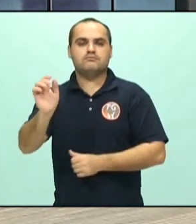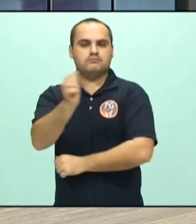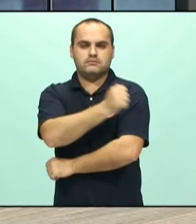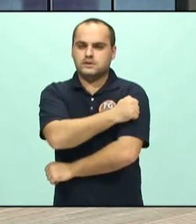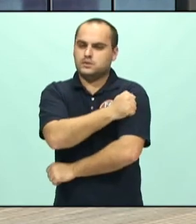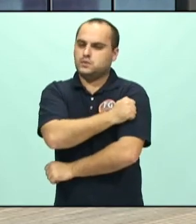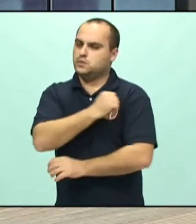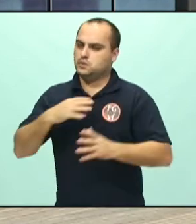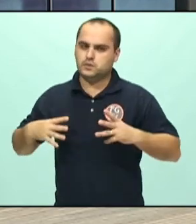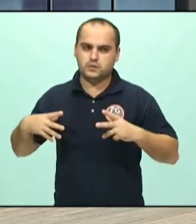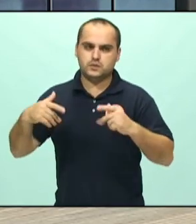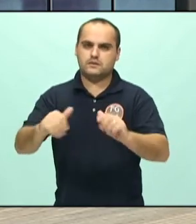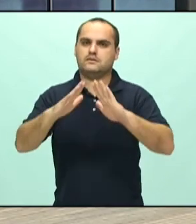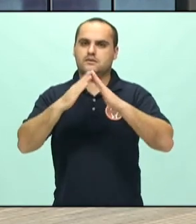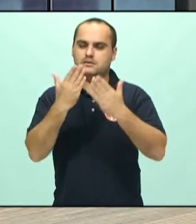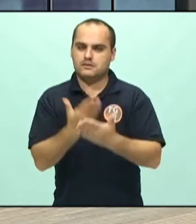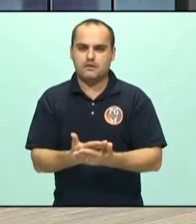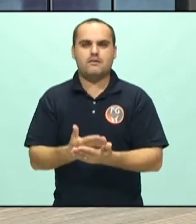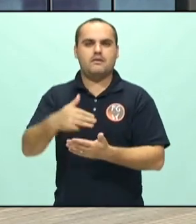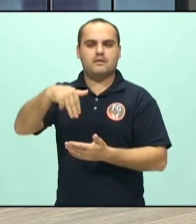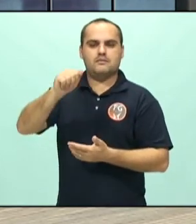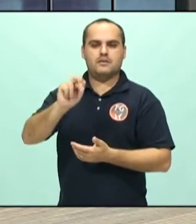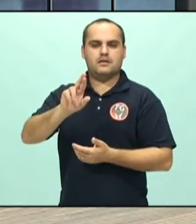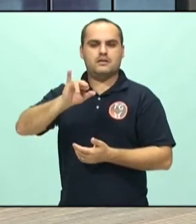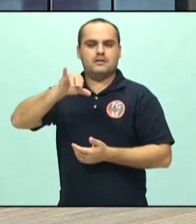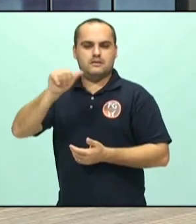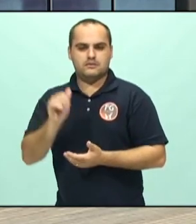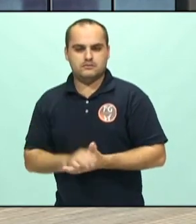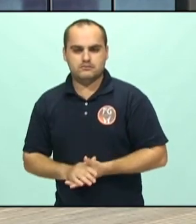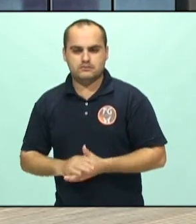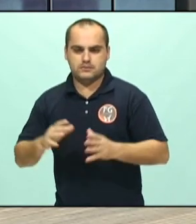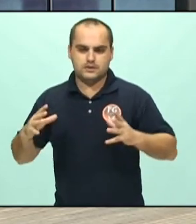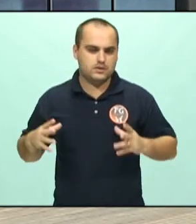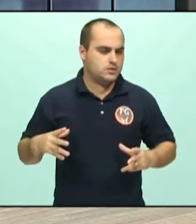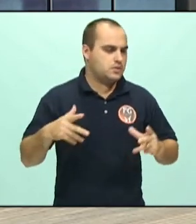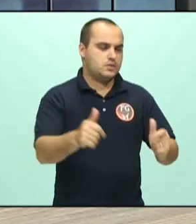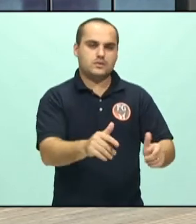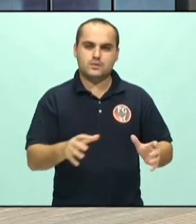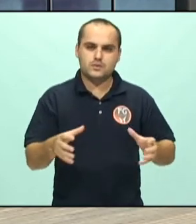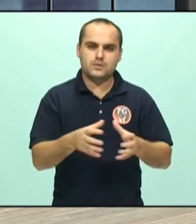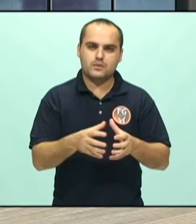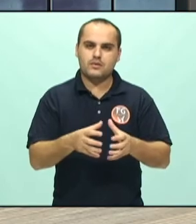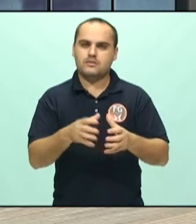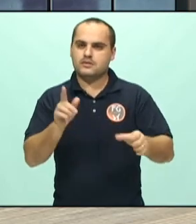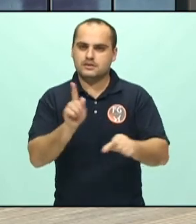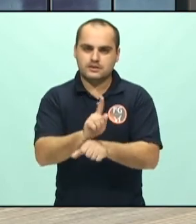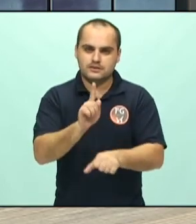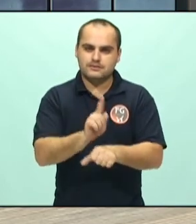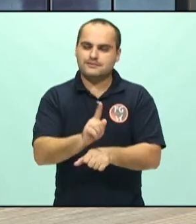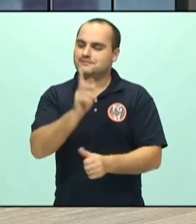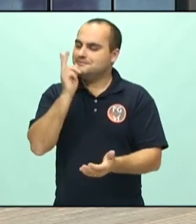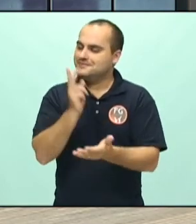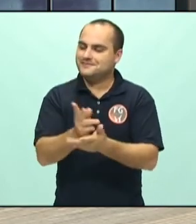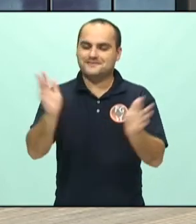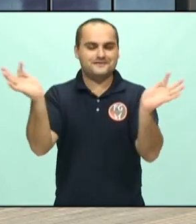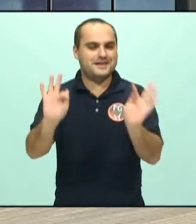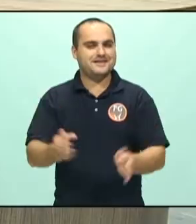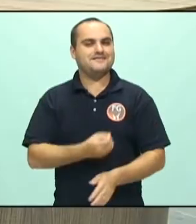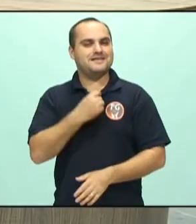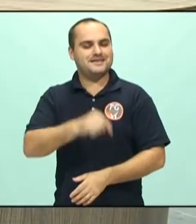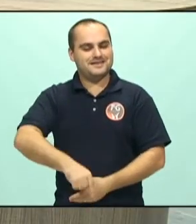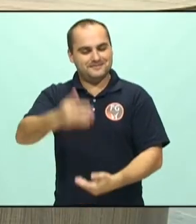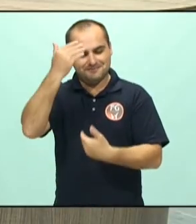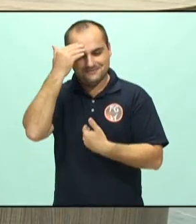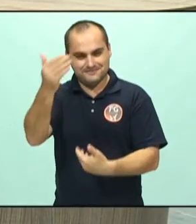alunos da Escola Maria Roseleno, de todo o corpo docente, gestor, e estamos felizes por estar aqui. Muito